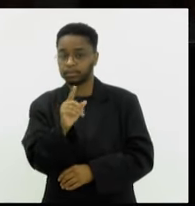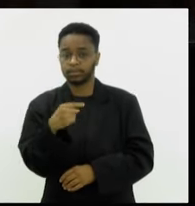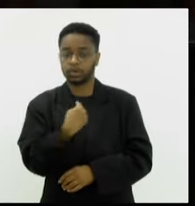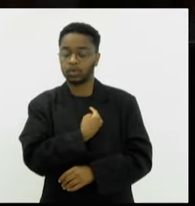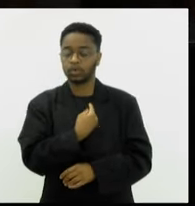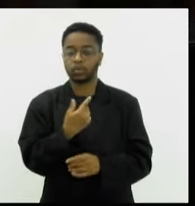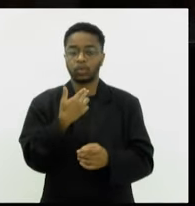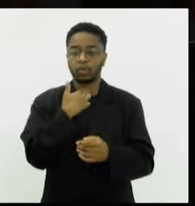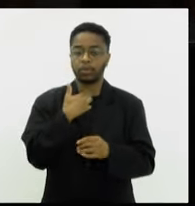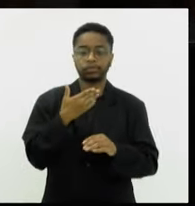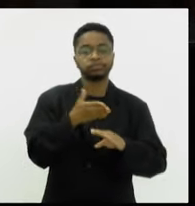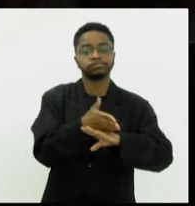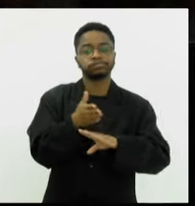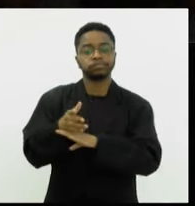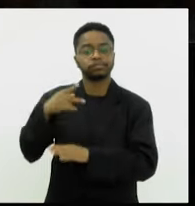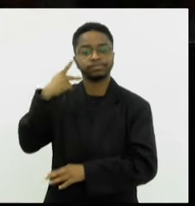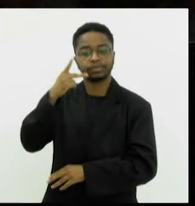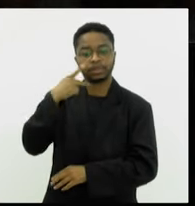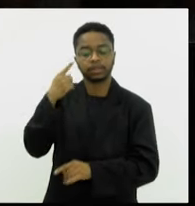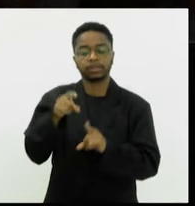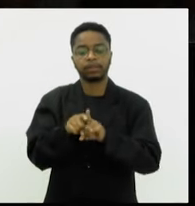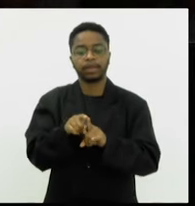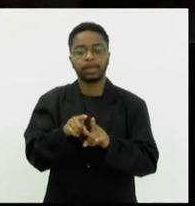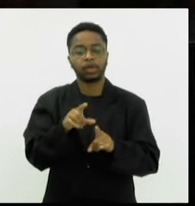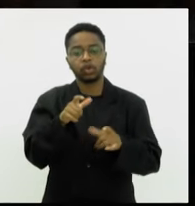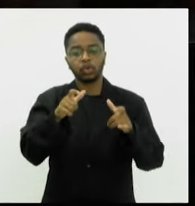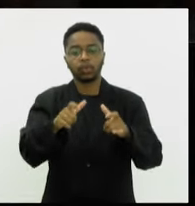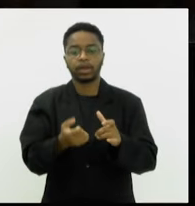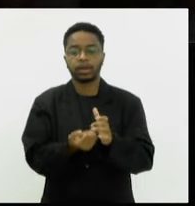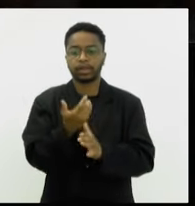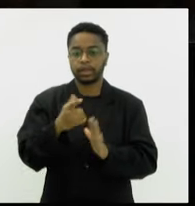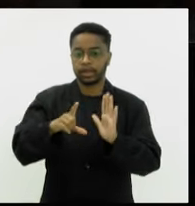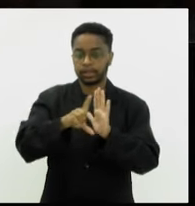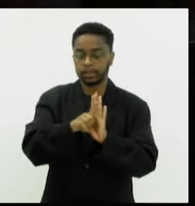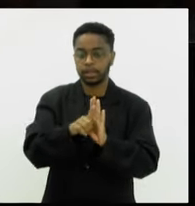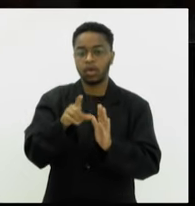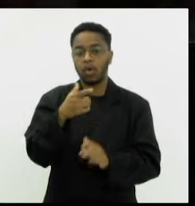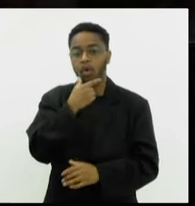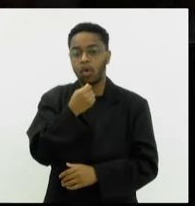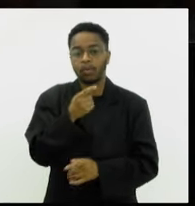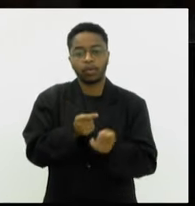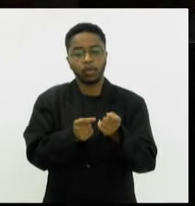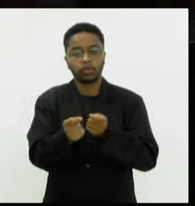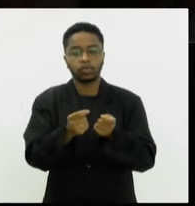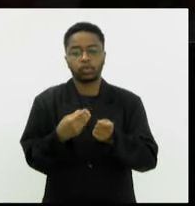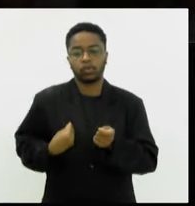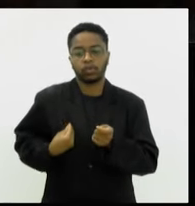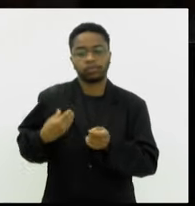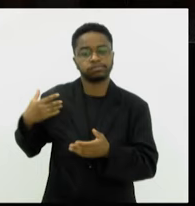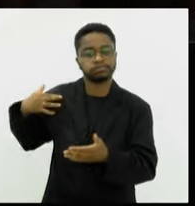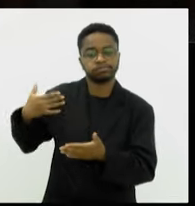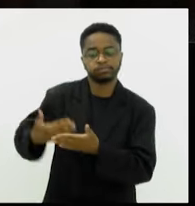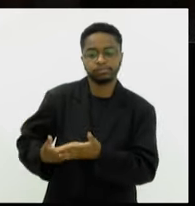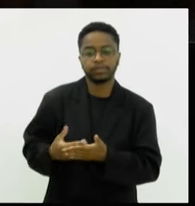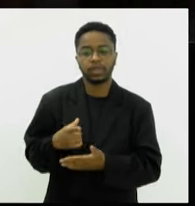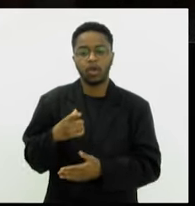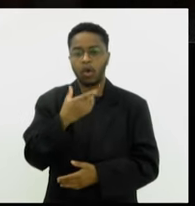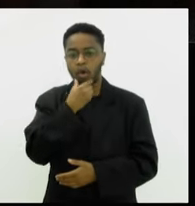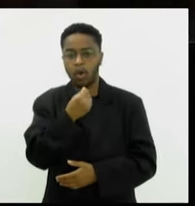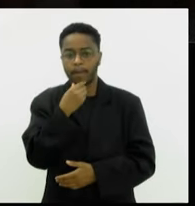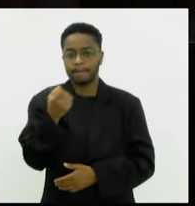das casas legislativas, que historicamente foi dominadas por homens, homens brancos,